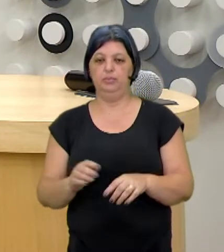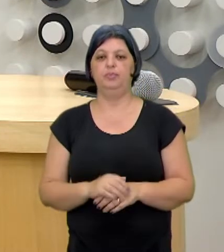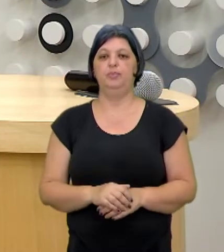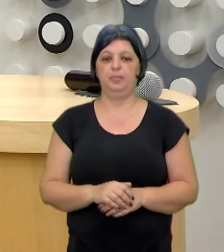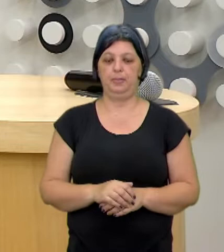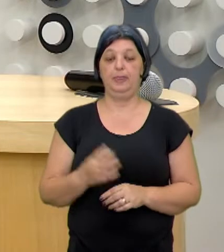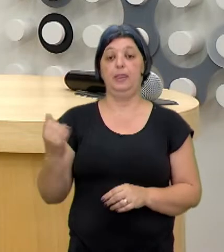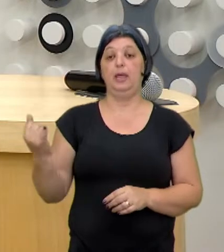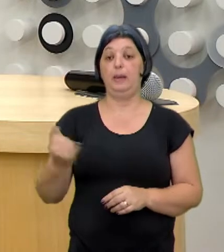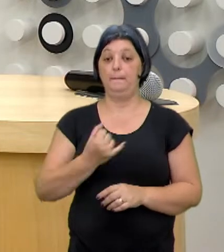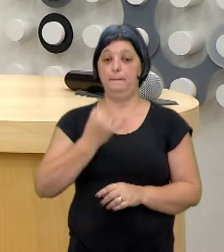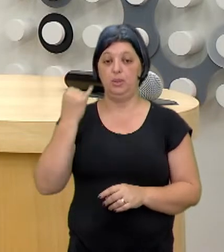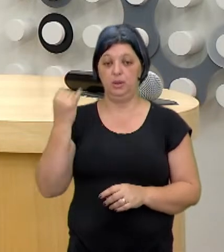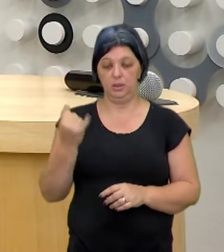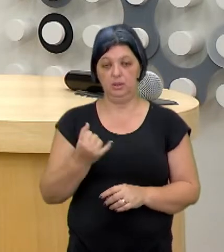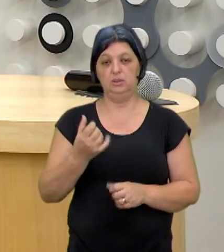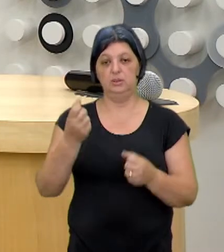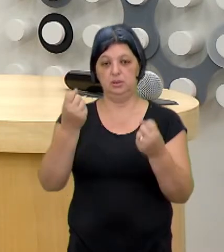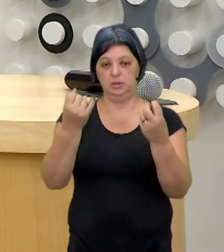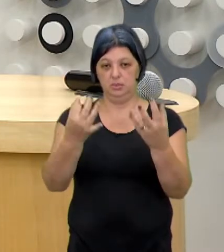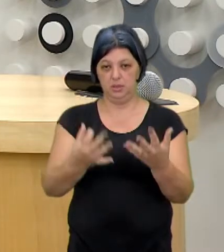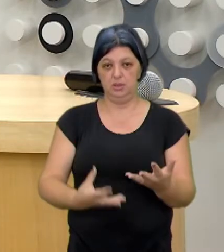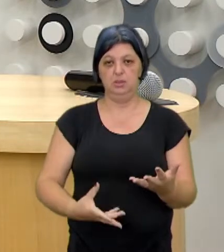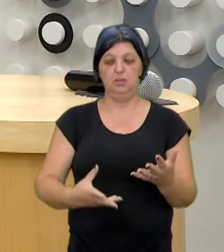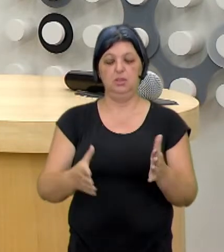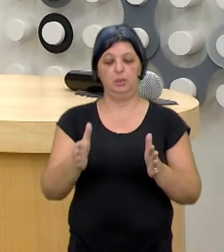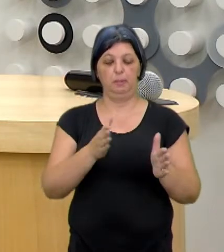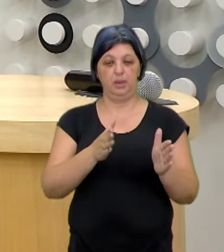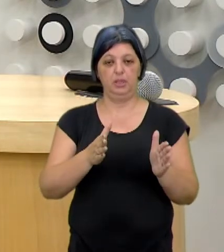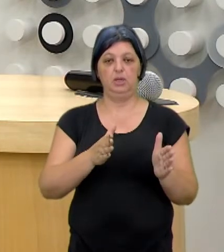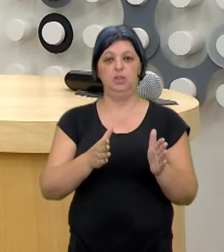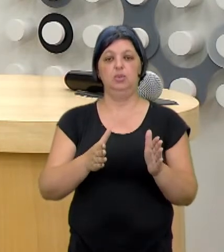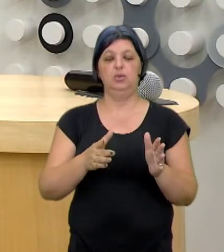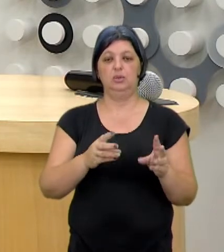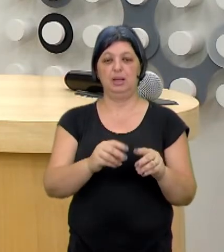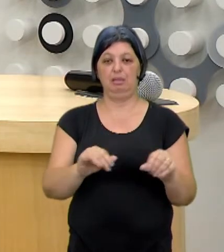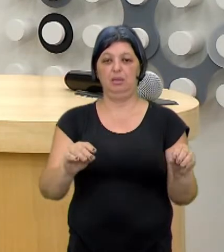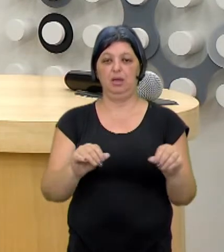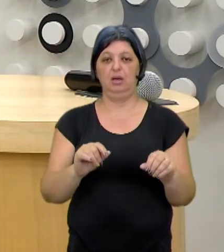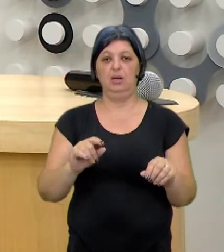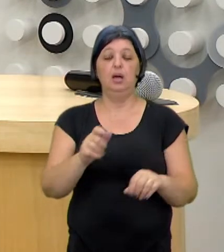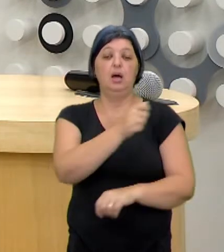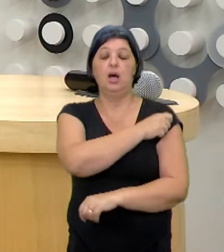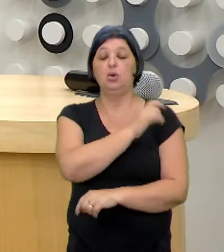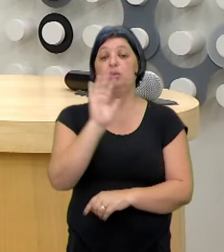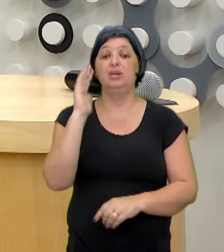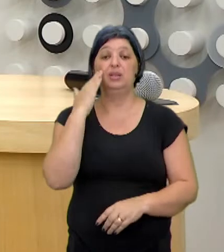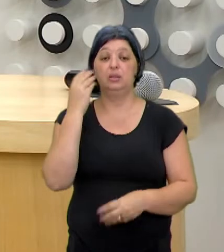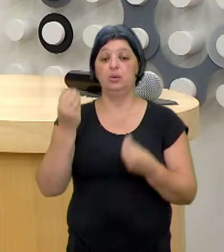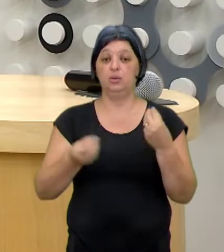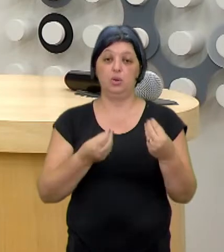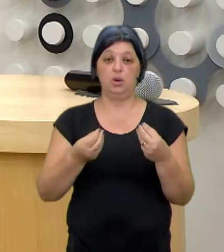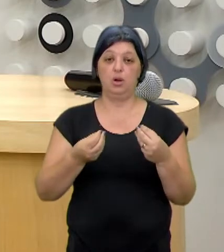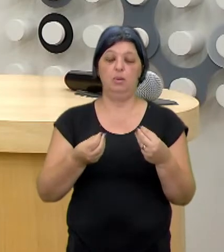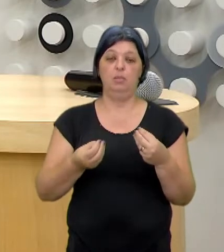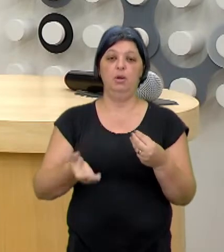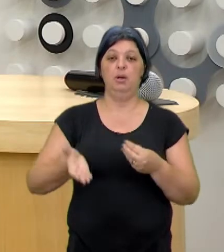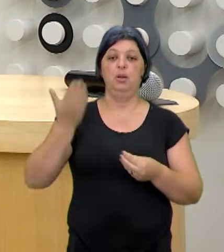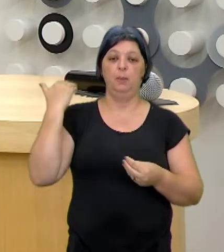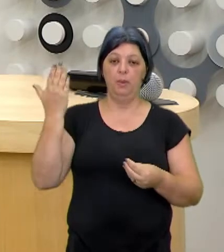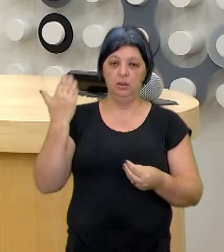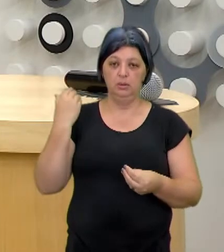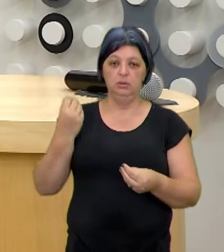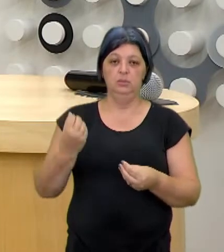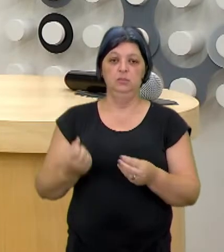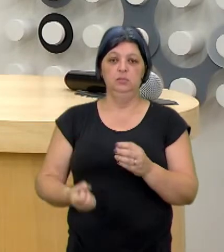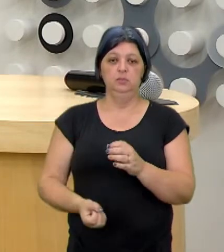uma ênfase nesse tempo geológico para o aluno, né, entender, né, de como, né, posteriormente foi formado aí